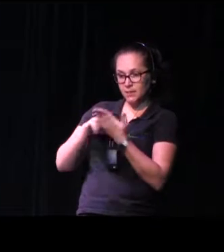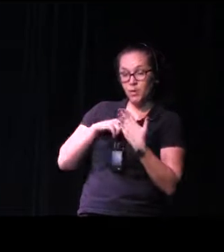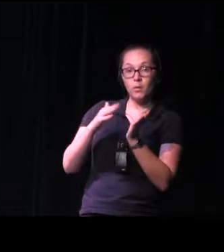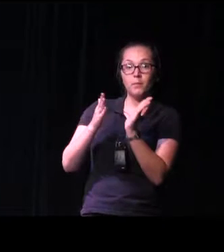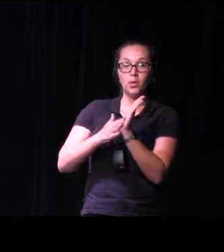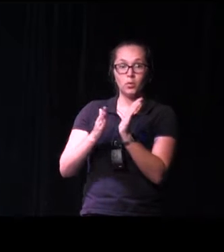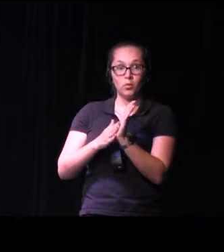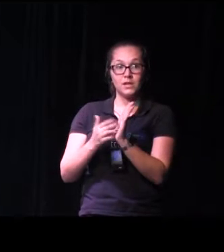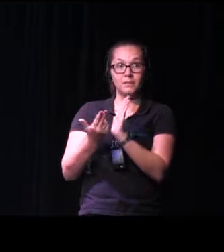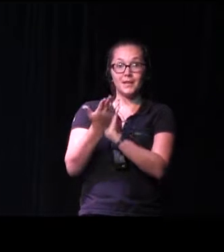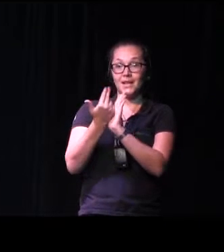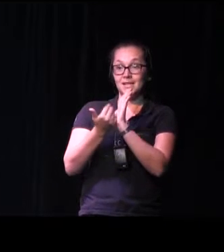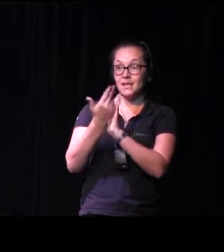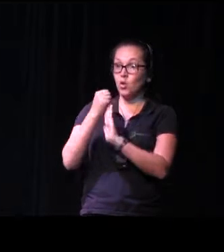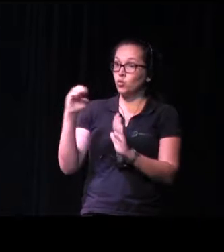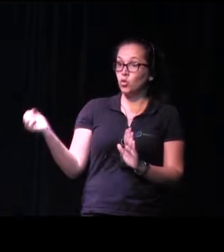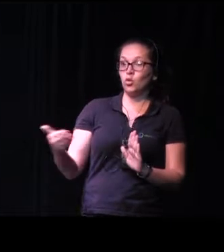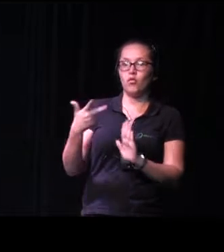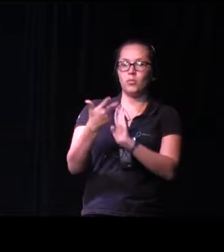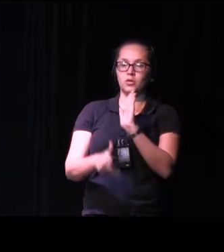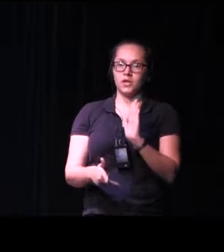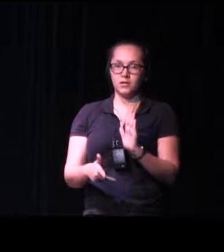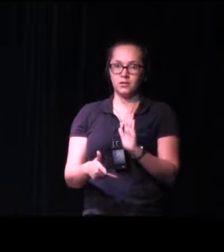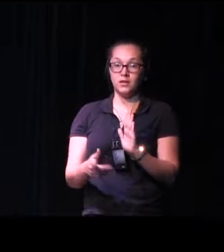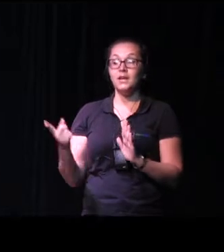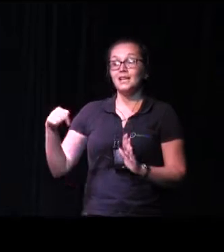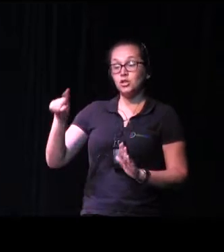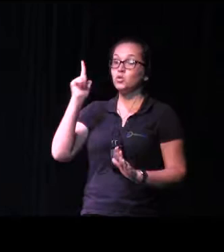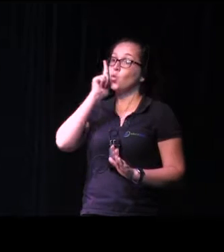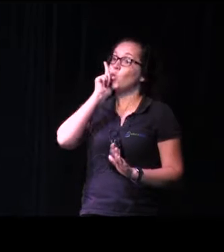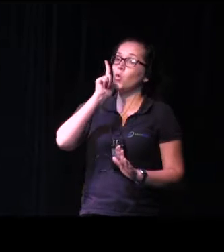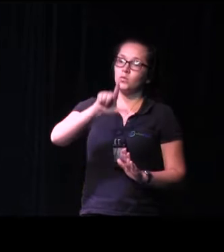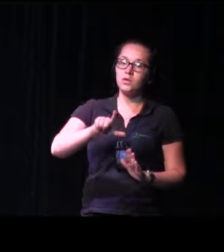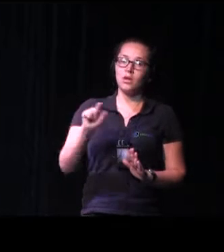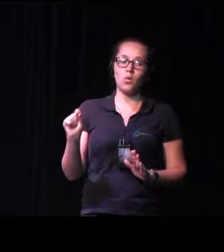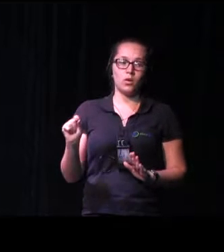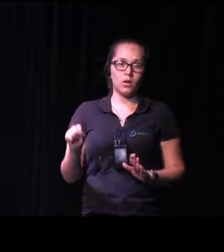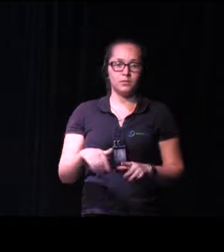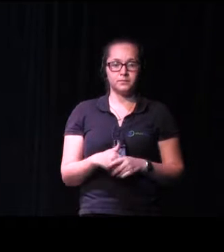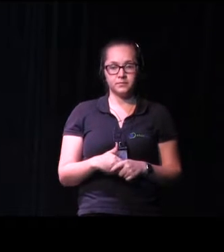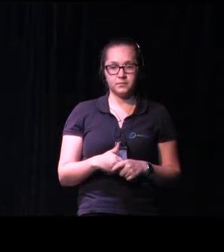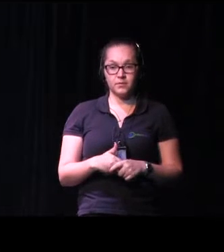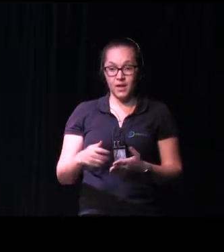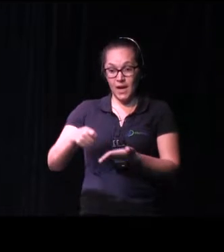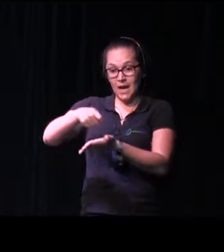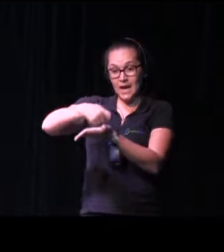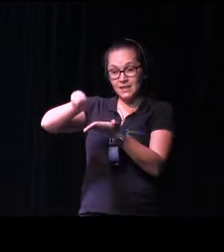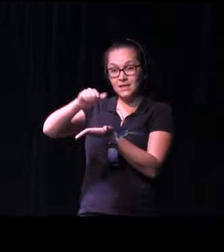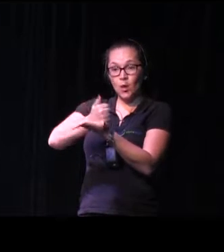então eu recebi uma proposta para desenhar um novo projeto. E nós